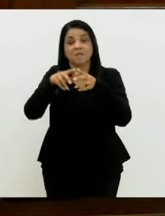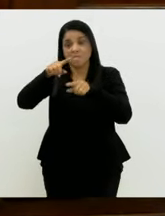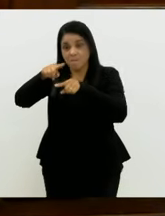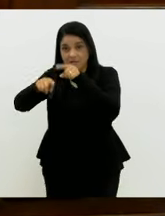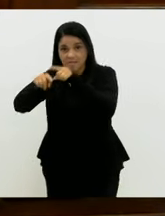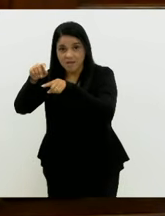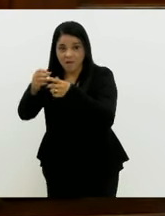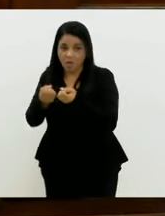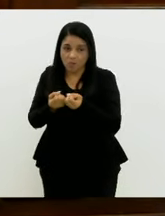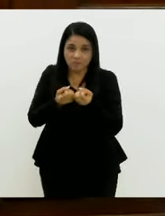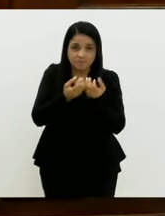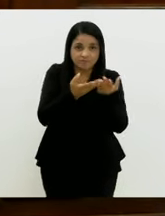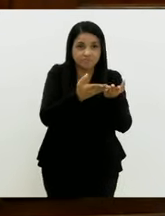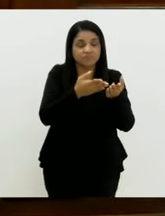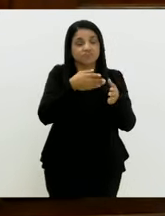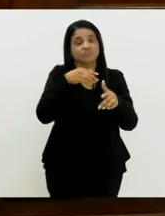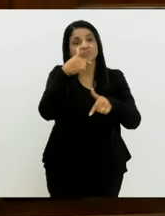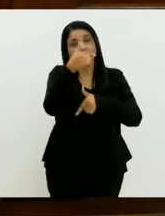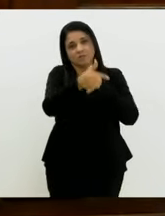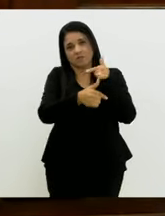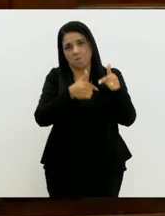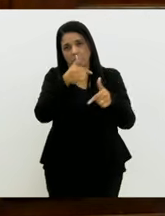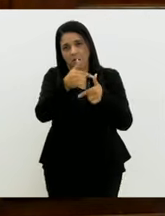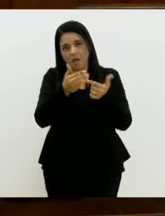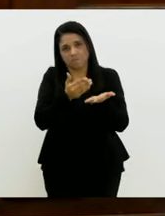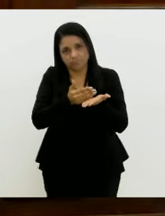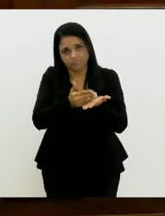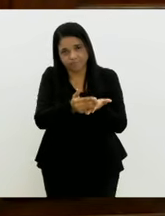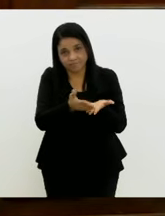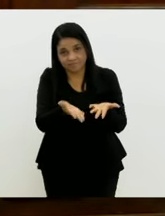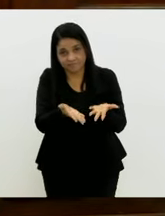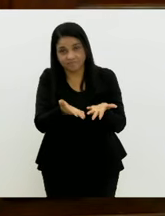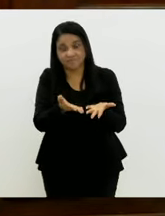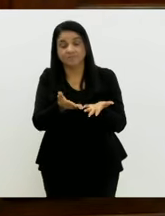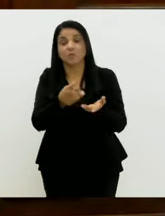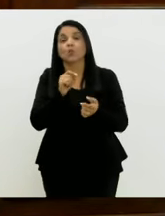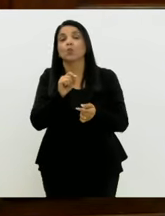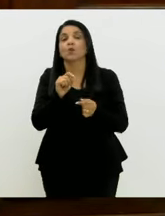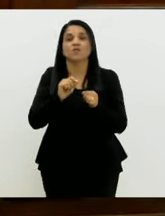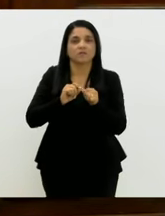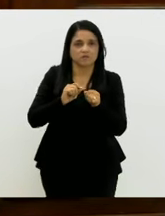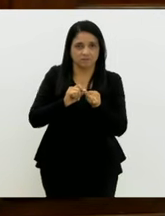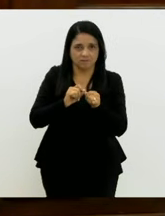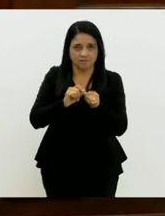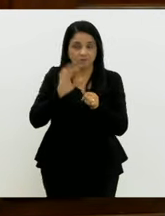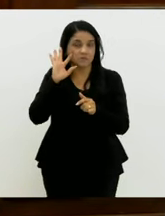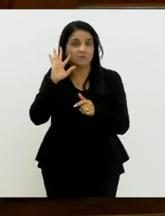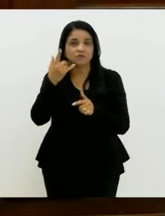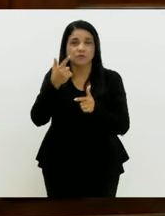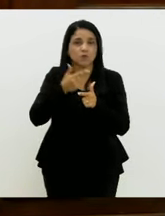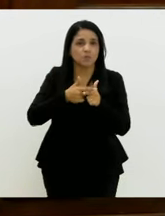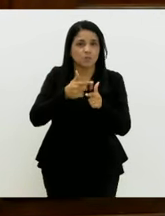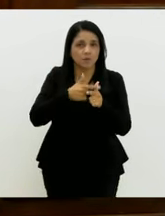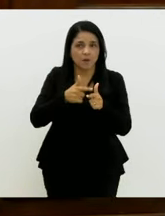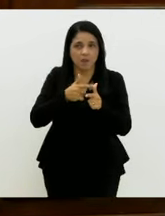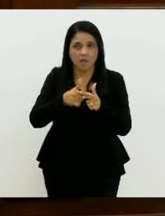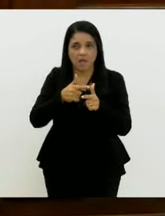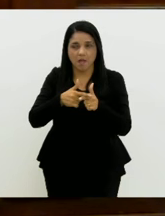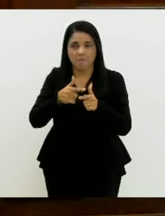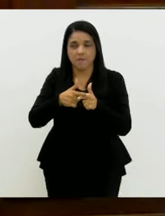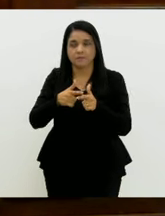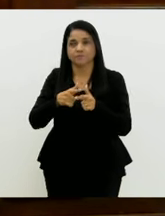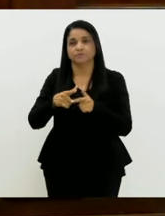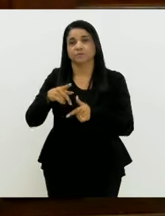fazer o trabalho que tem que se iniciar, tem que ser feito. O que tem que se fazer para resolver o problema do Pilar, falando de forma